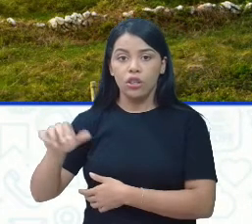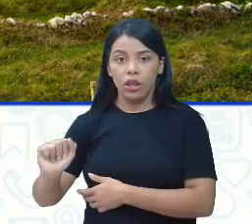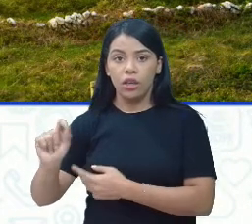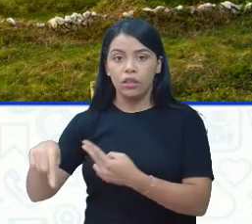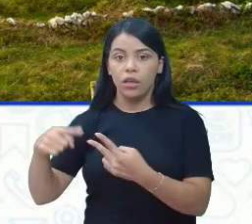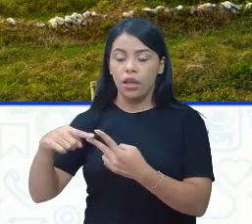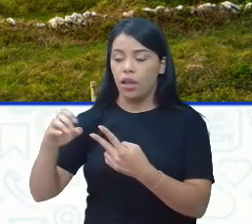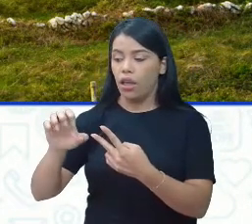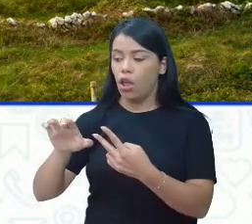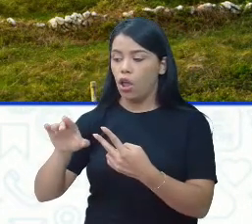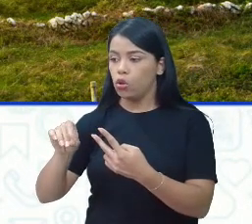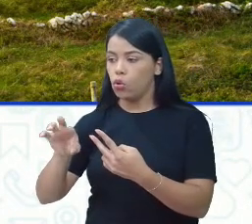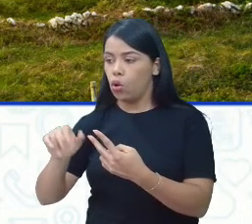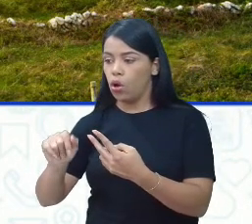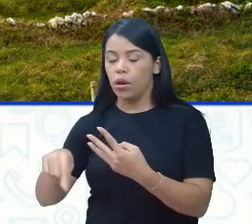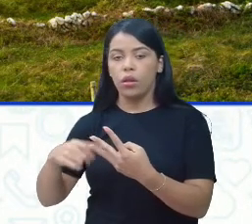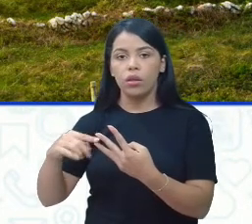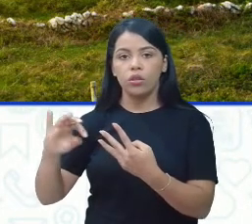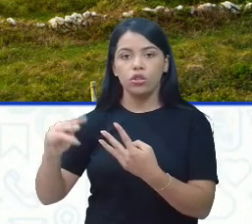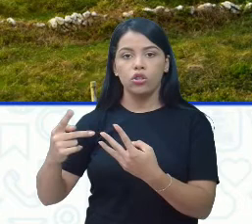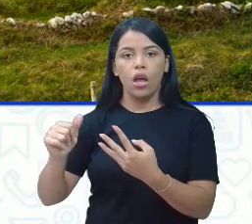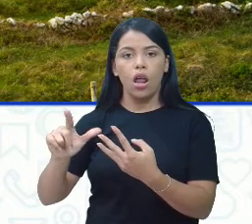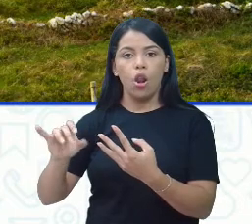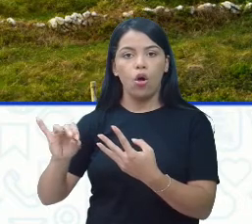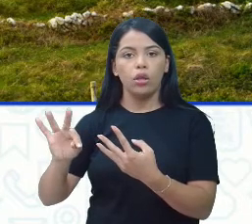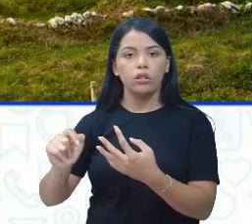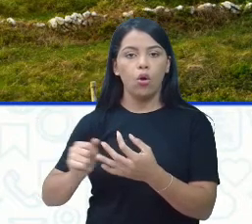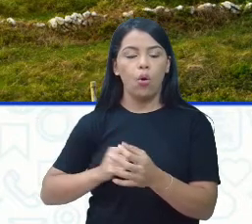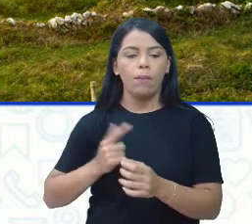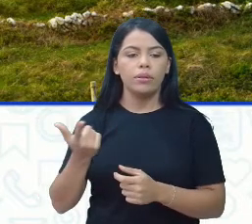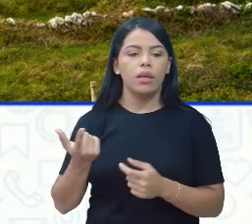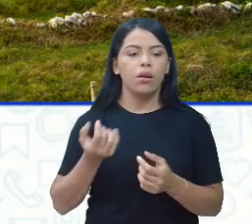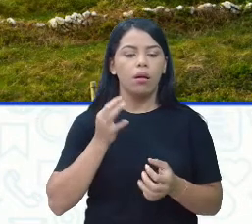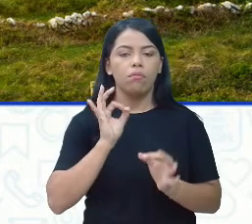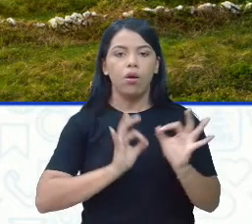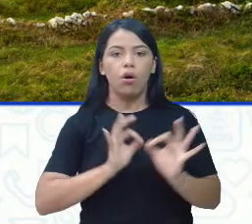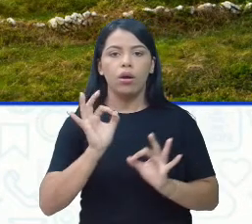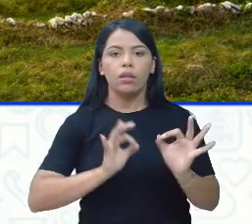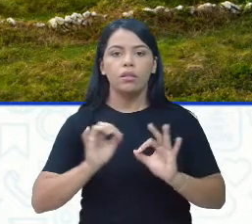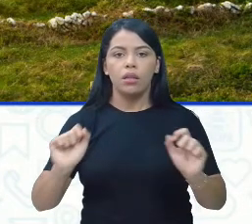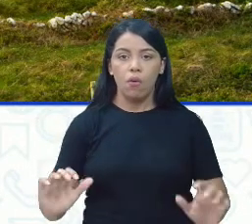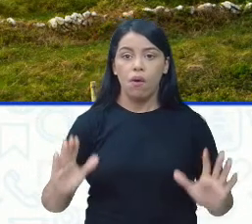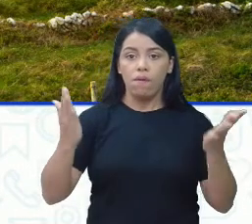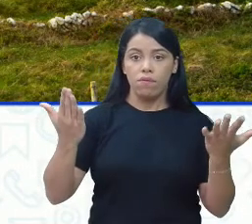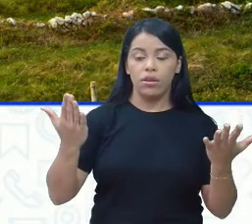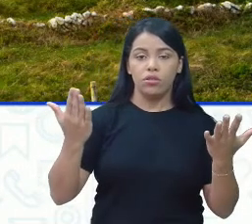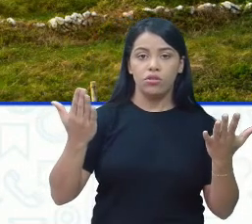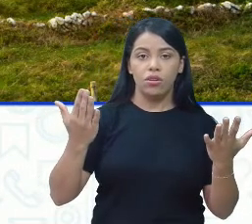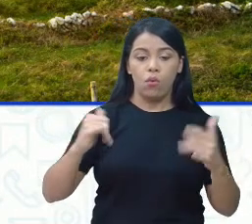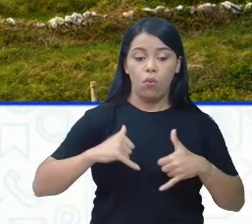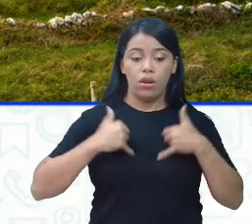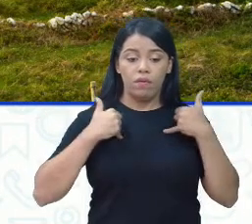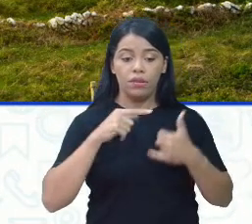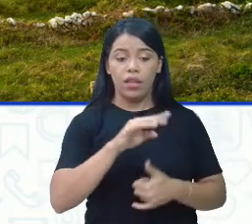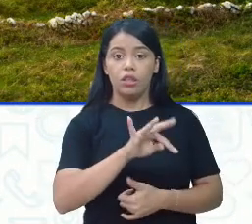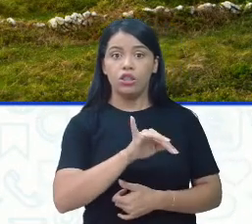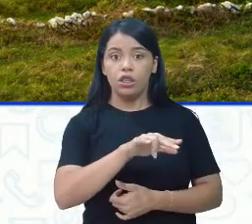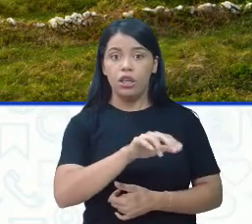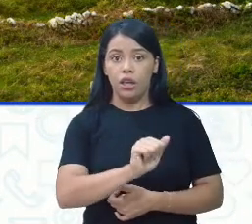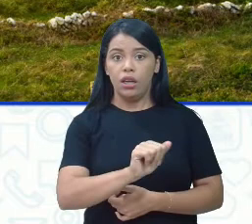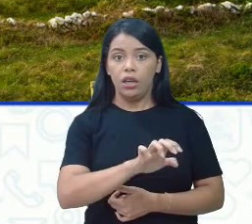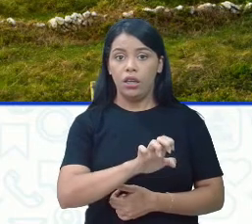Charlotte falaram sobre planos para uma festa. O aniversário de Tiana estava chegando. O príncipe Nevin